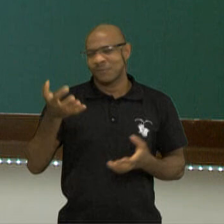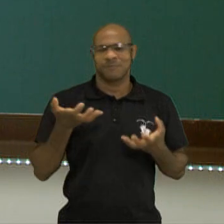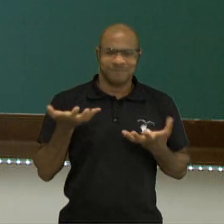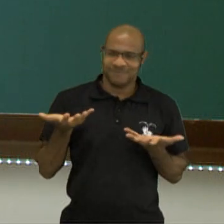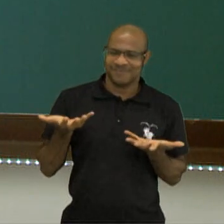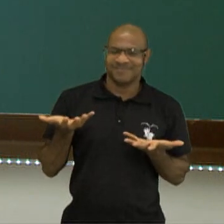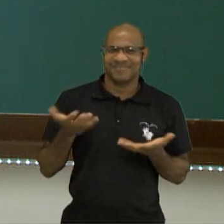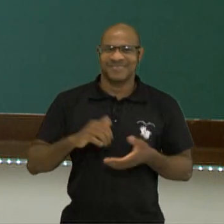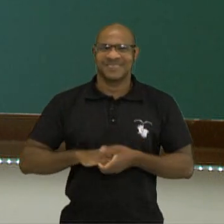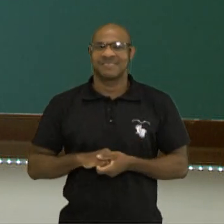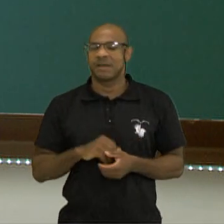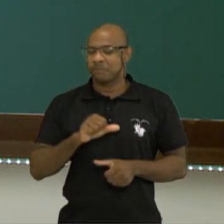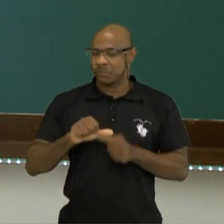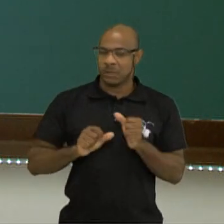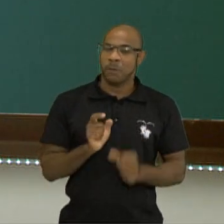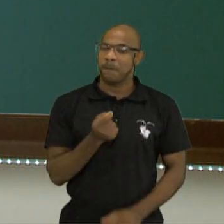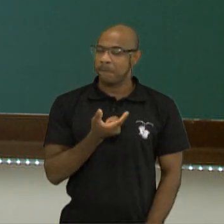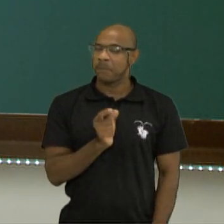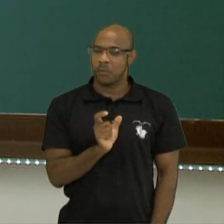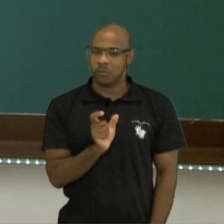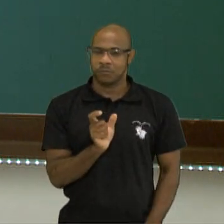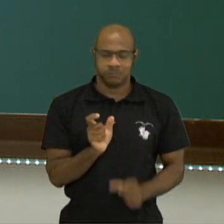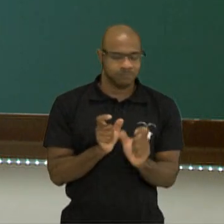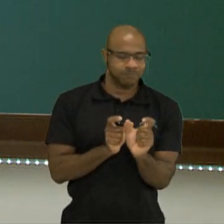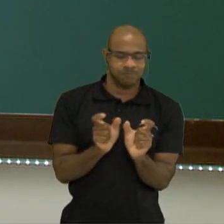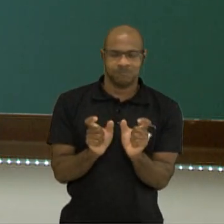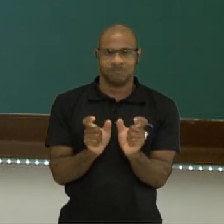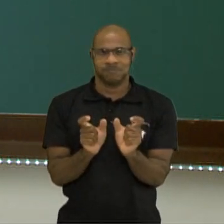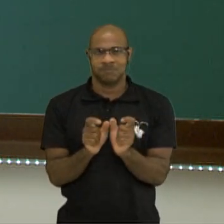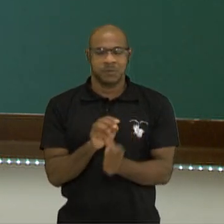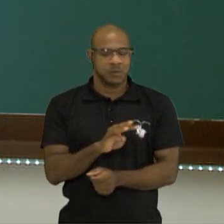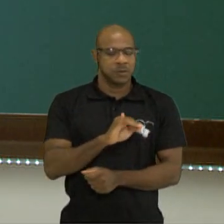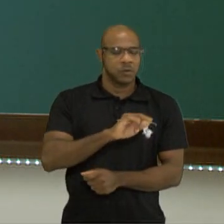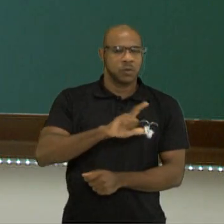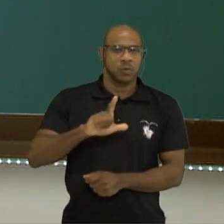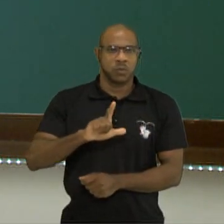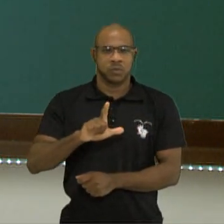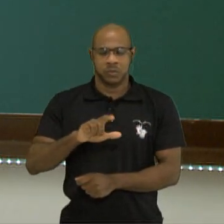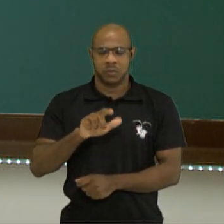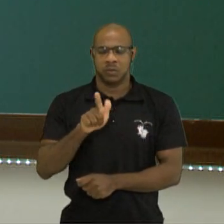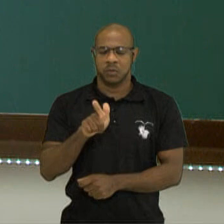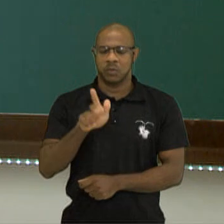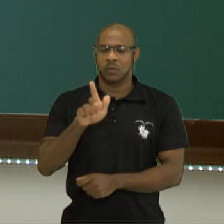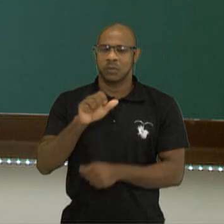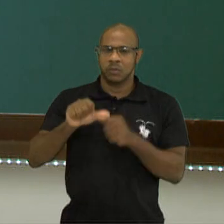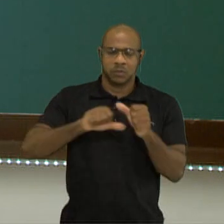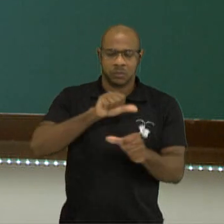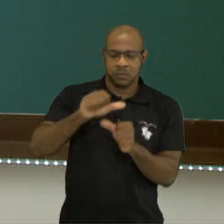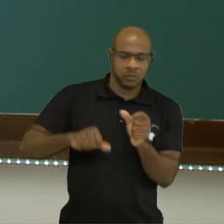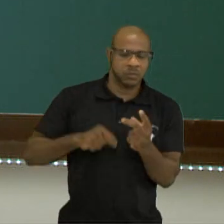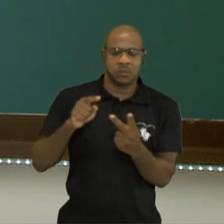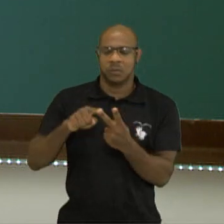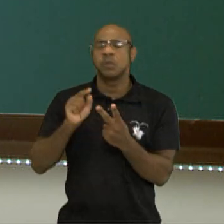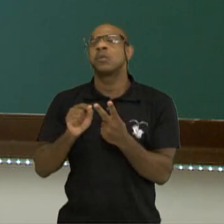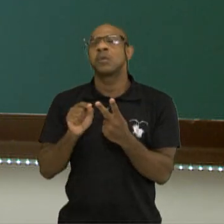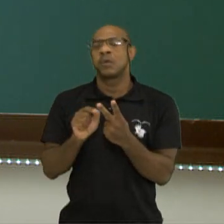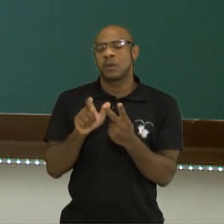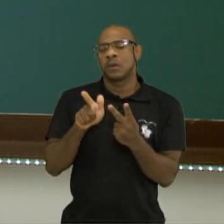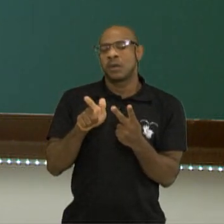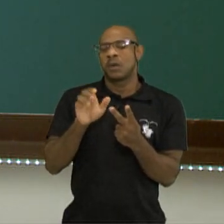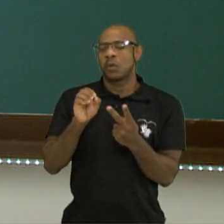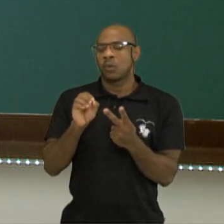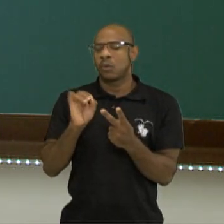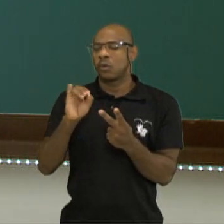futuro vai mudar um pouco e vai passar então de will para going to. Essa diferenciação a gente